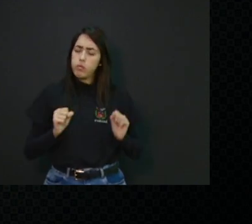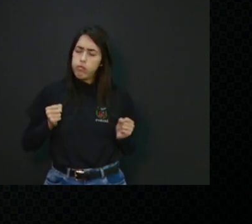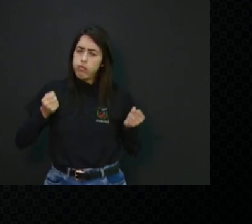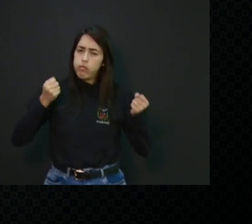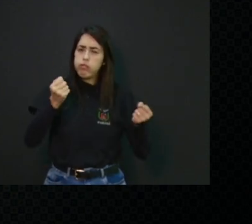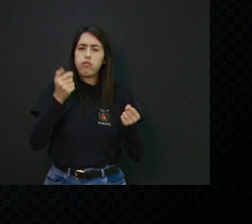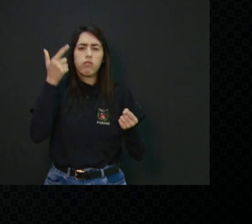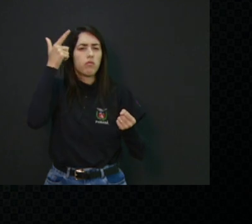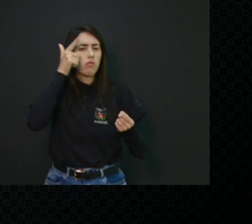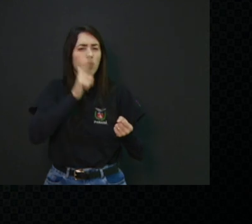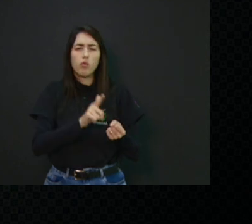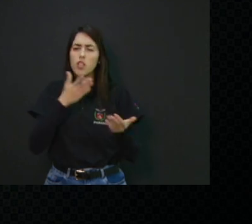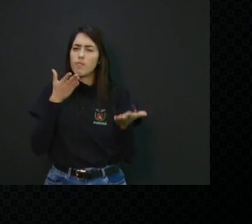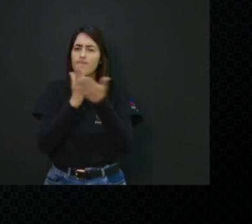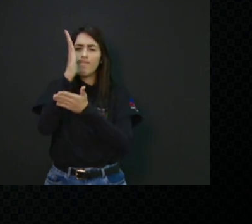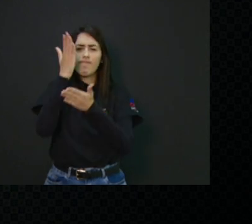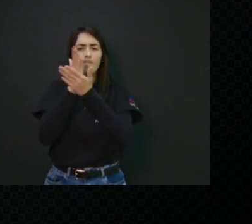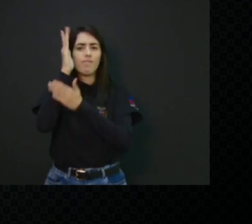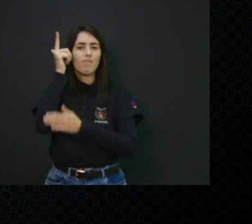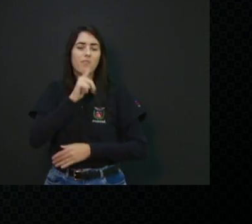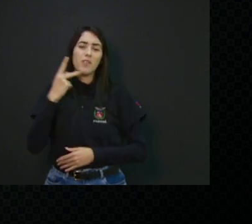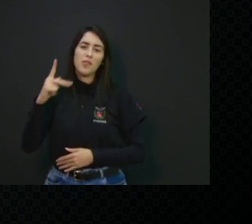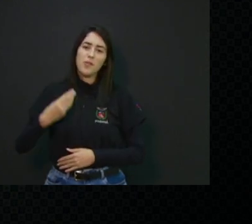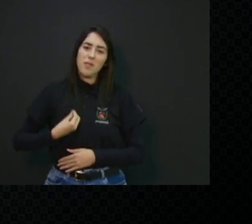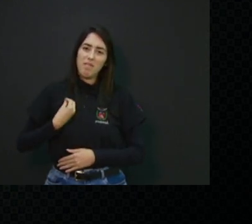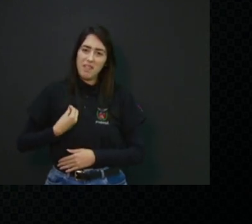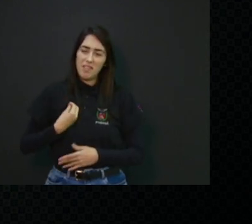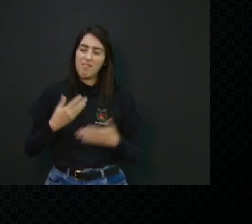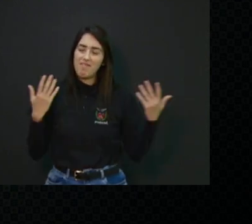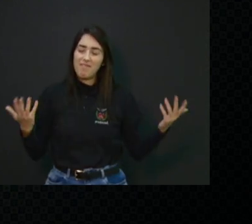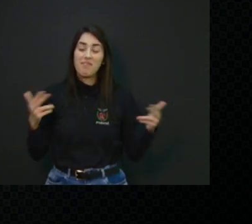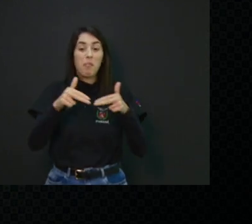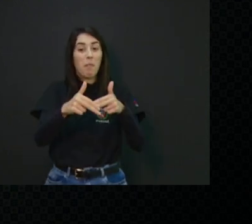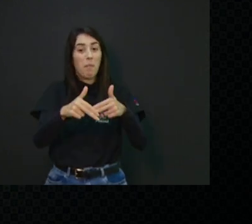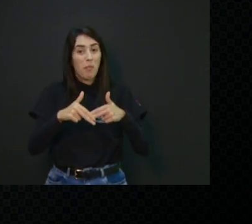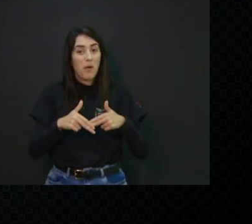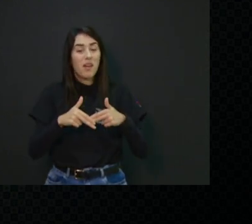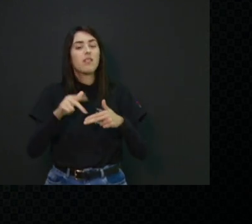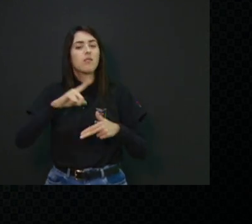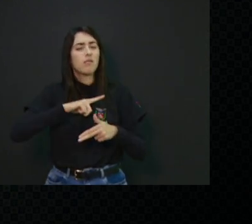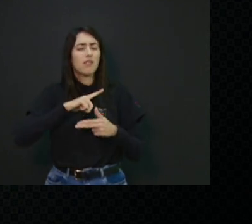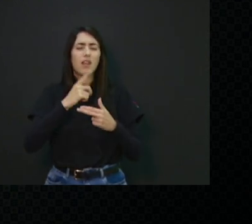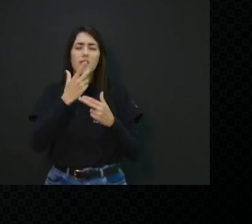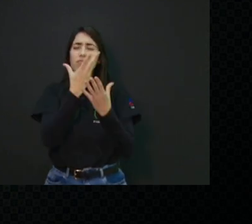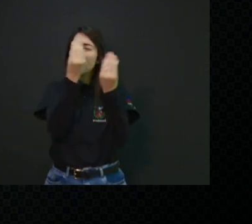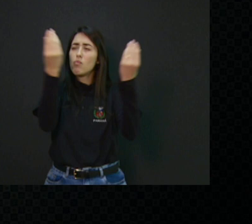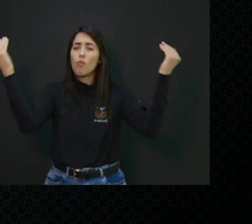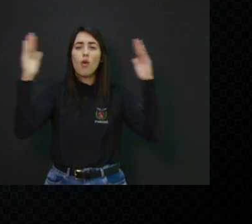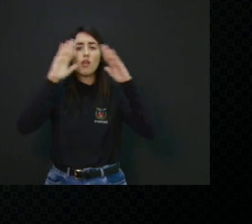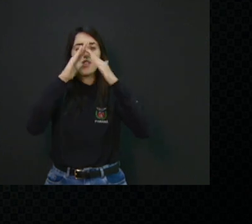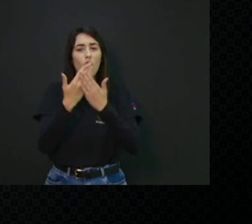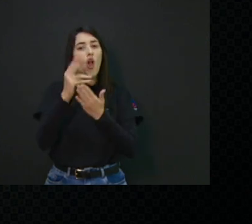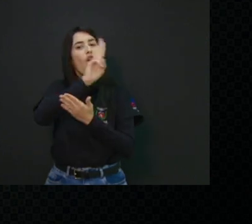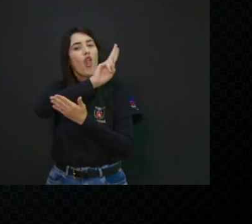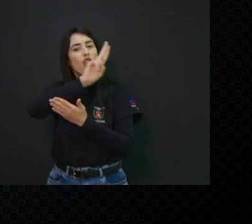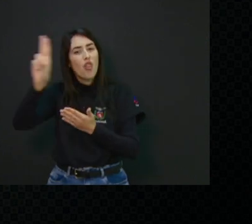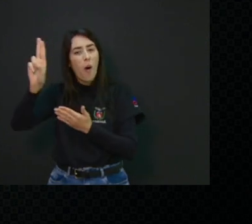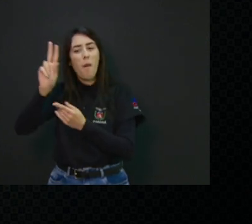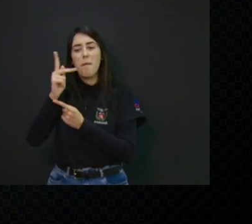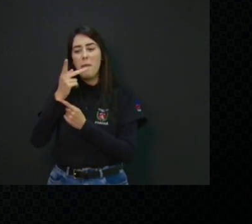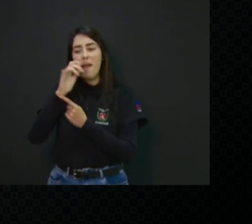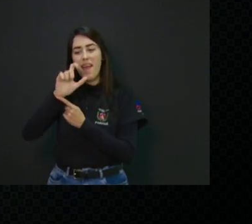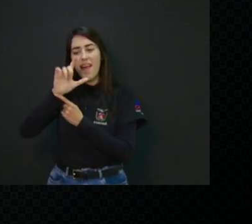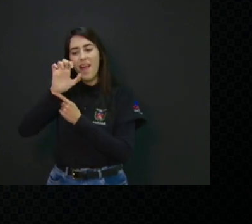possível todas as conquistas na vida de Ellen Keller. Por isso que nós temos tantas escolas com o nome das duas, né?